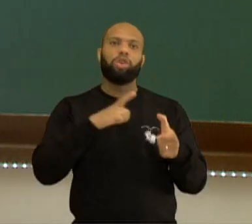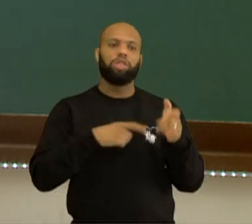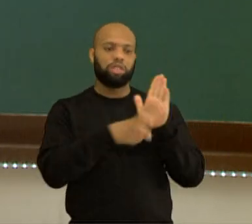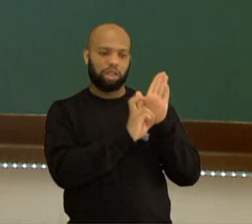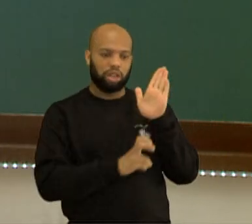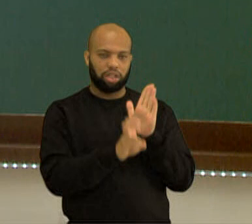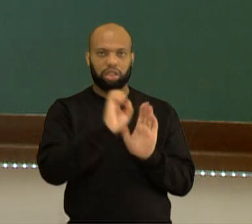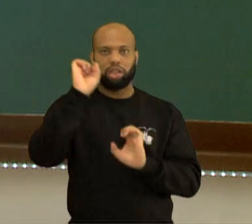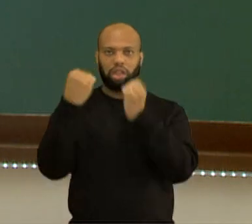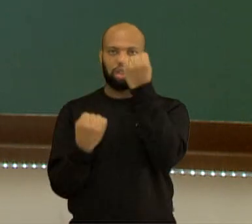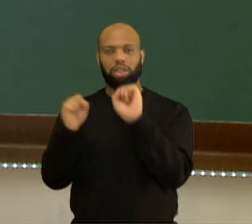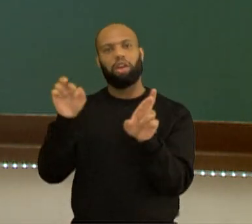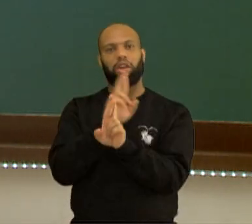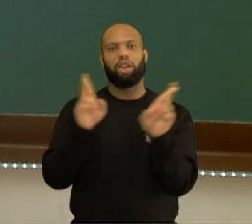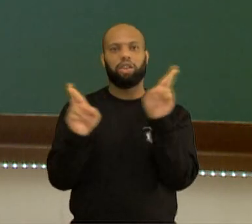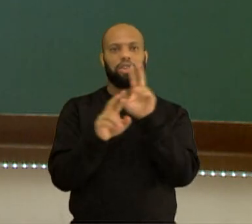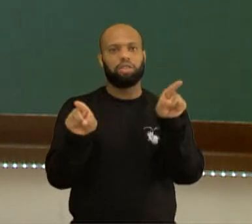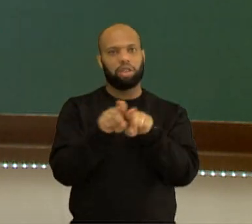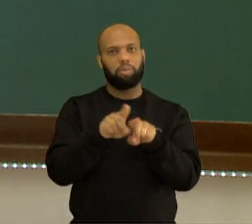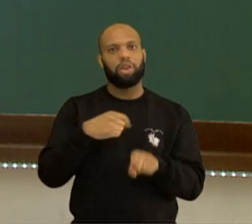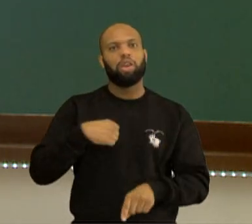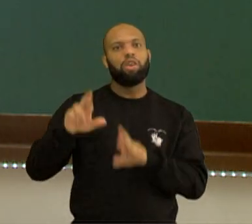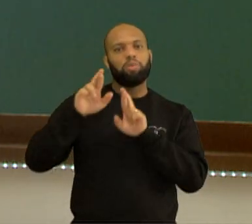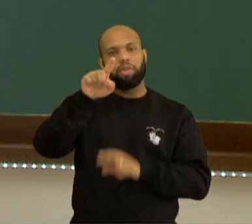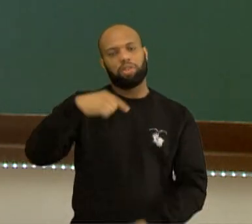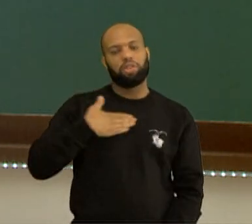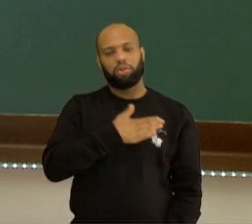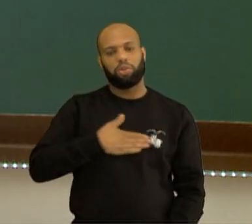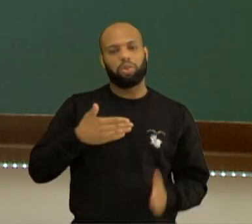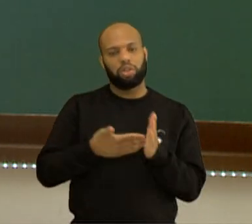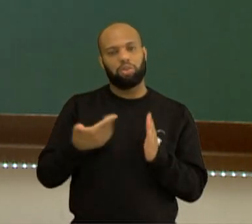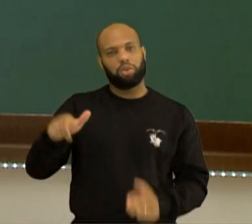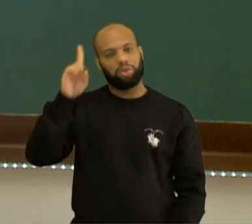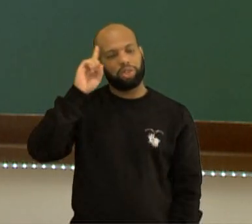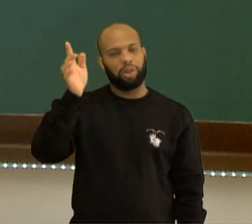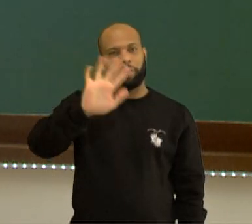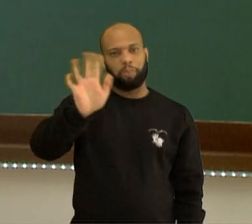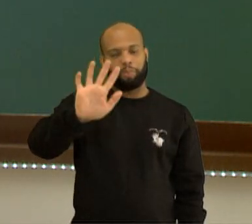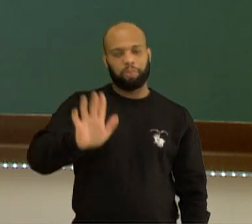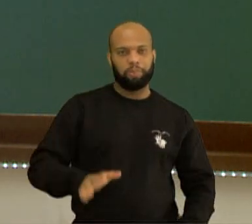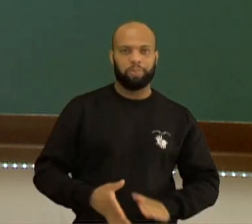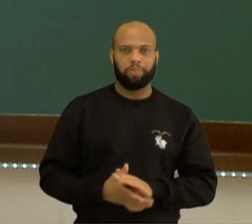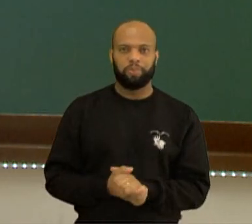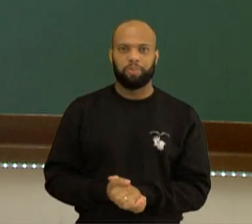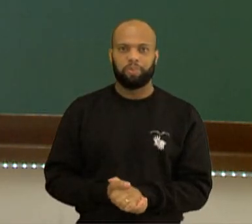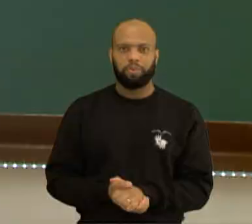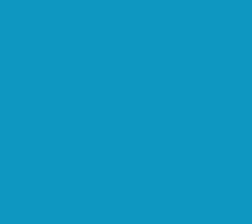sobre fontes energéticas e exercício físico. Espero que vocês tenham gostado e até breve.